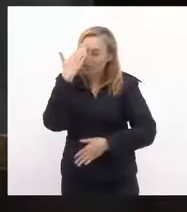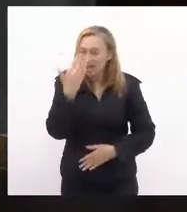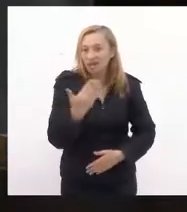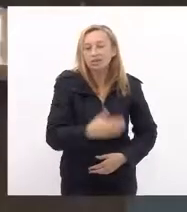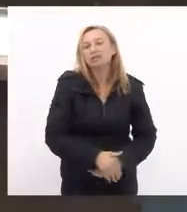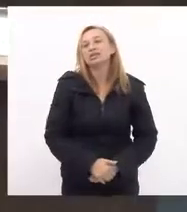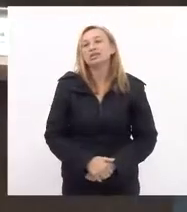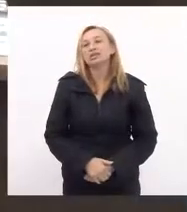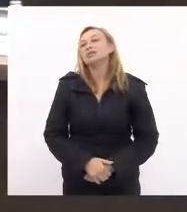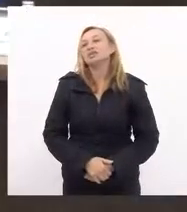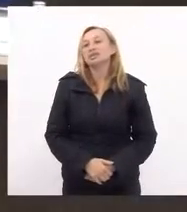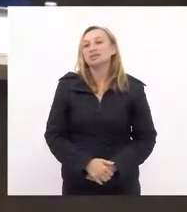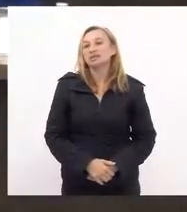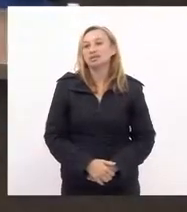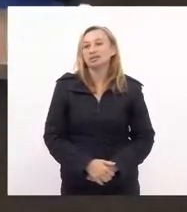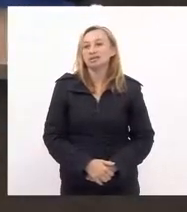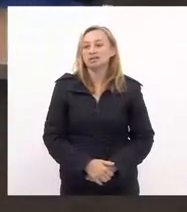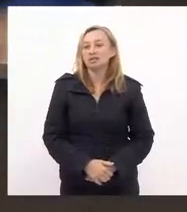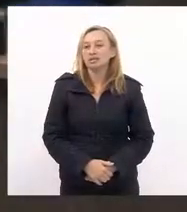obrigada.